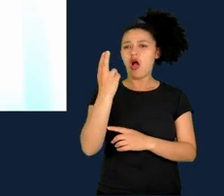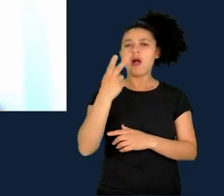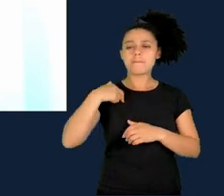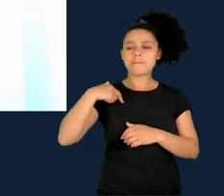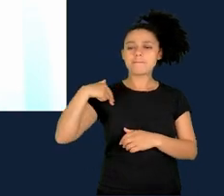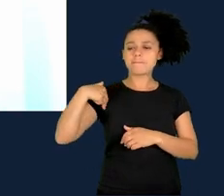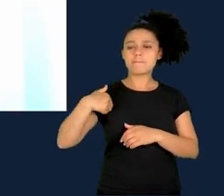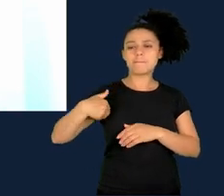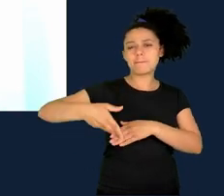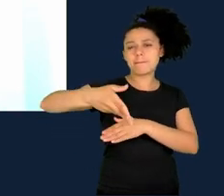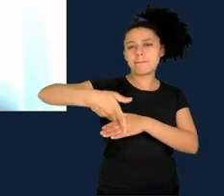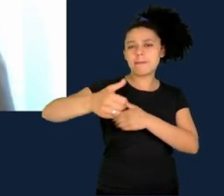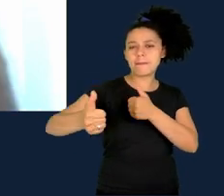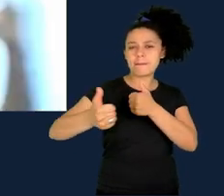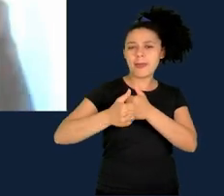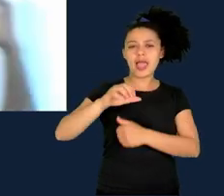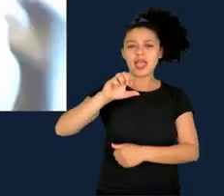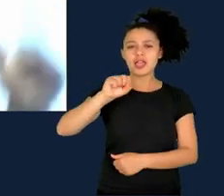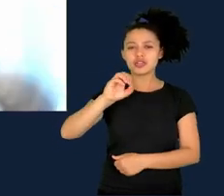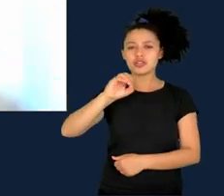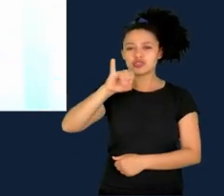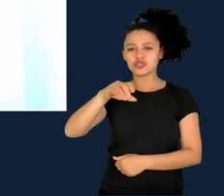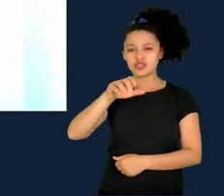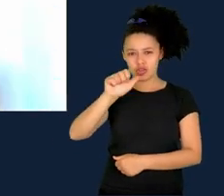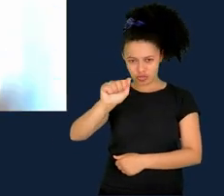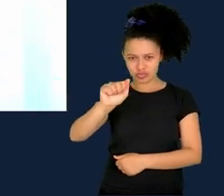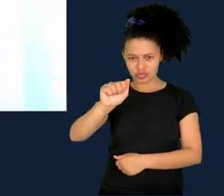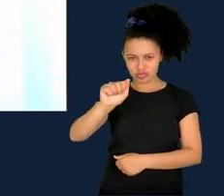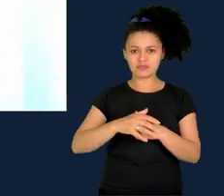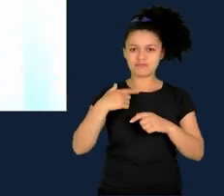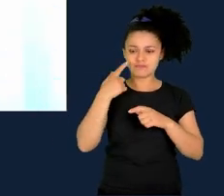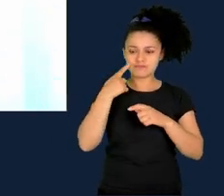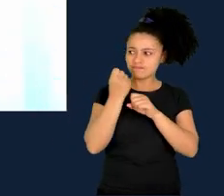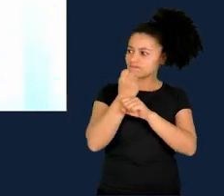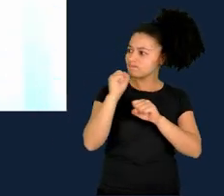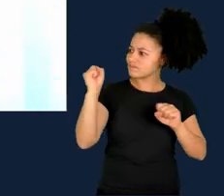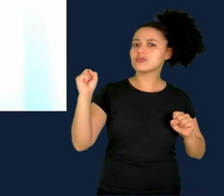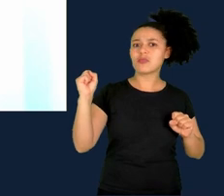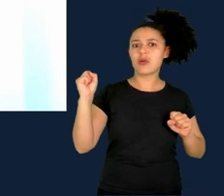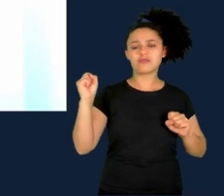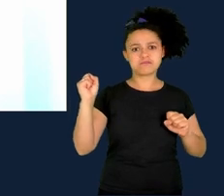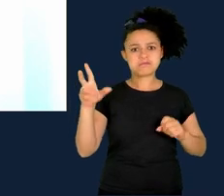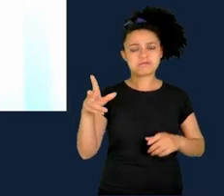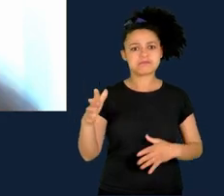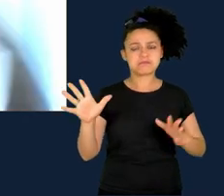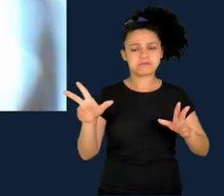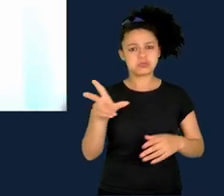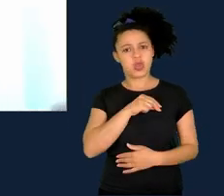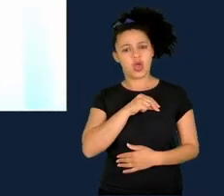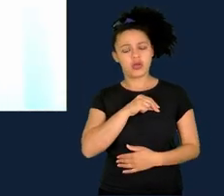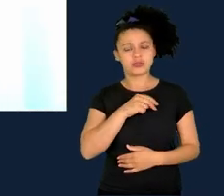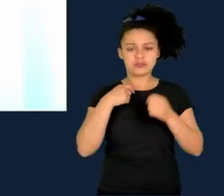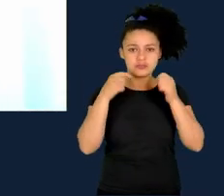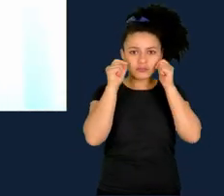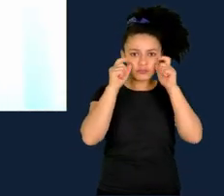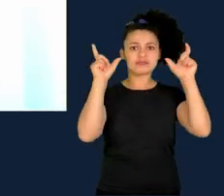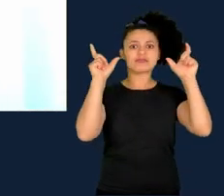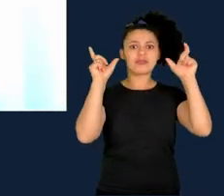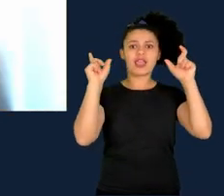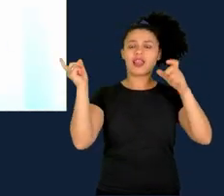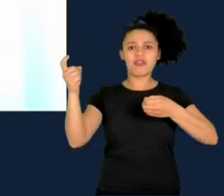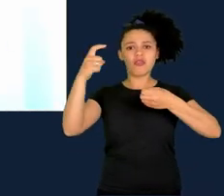onde tinha soja e o tamanho já é assustador para ele, né? Então, no retorno, ele